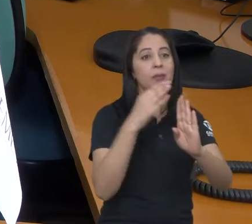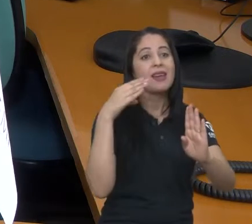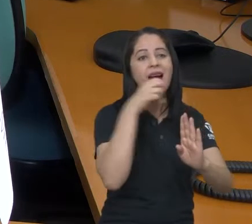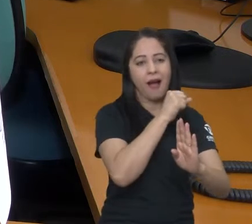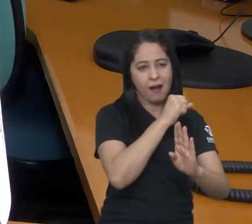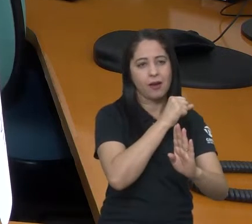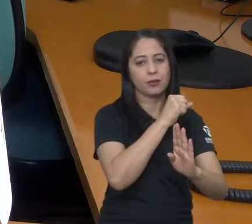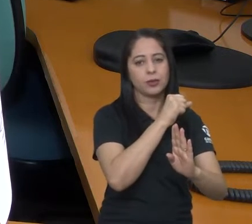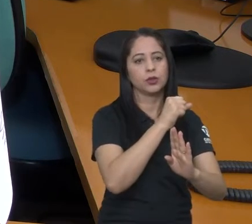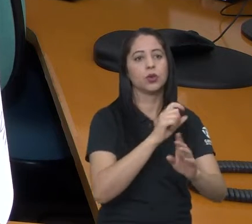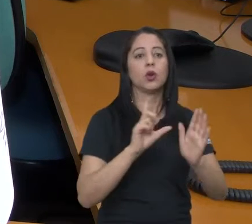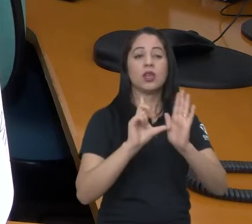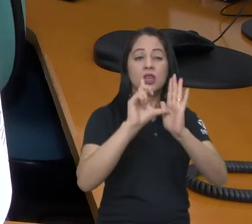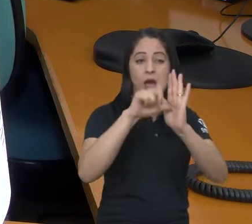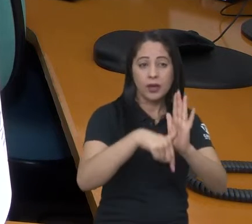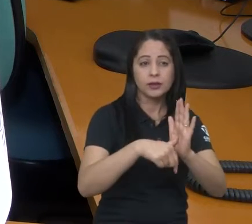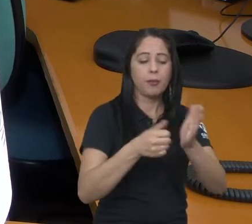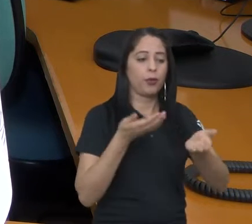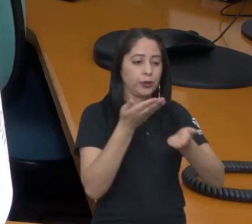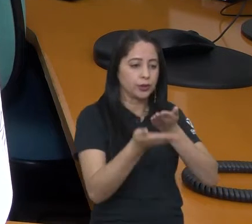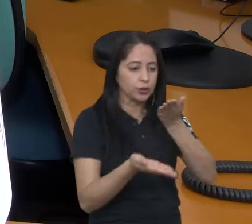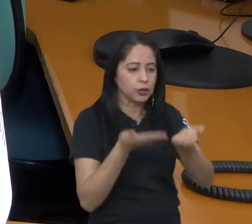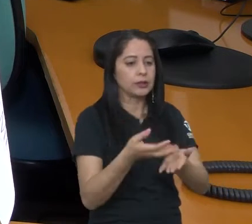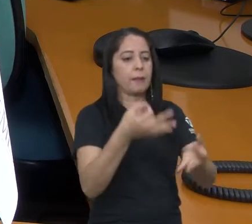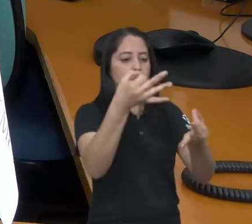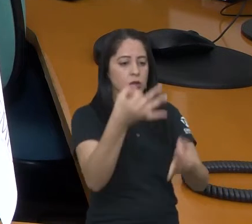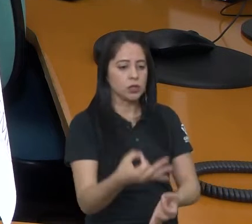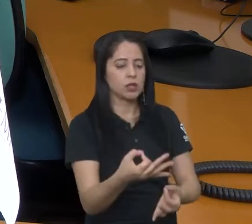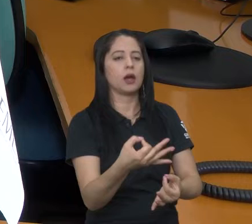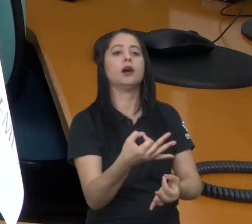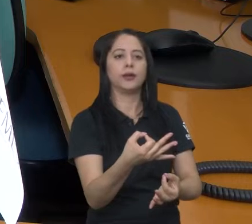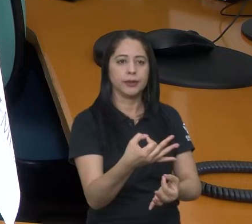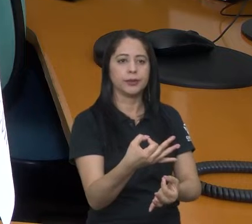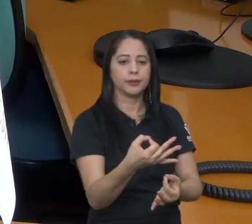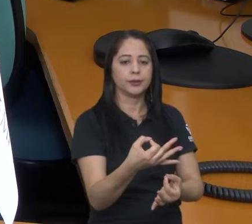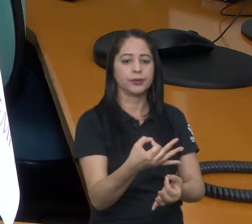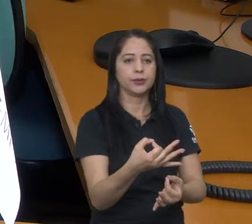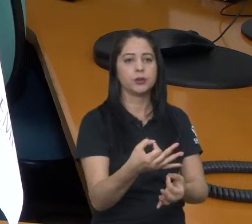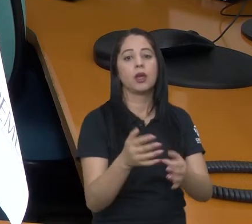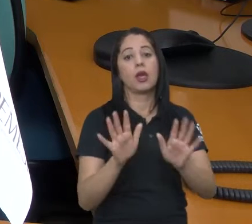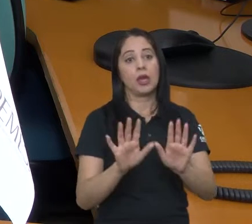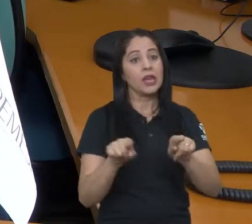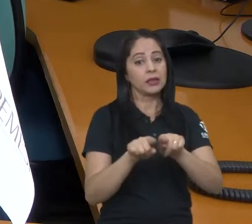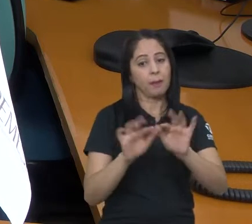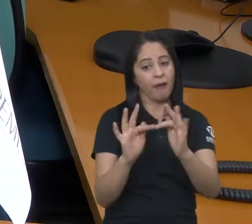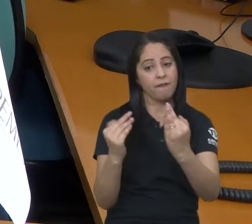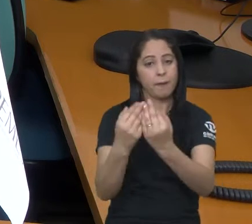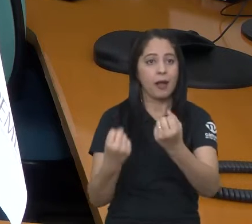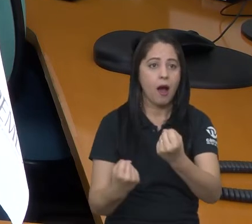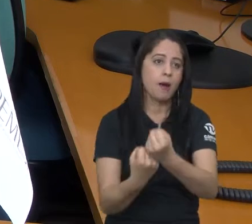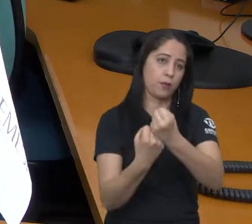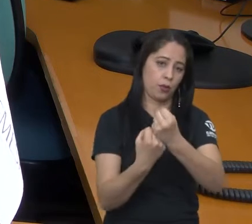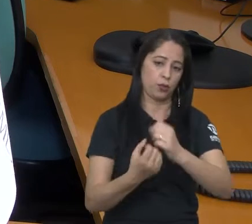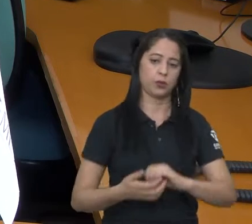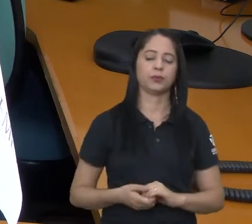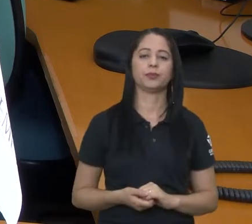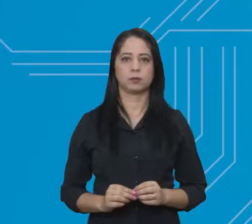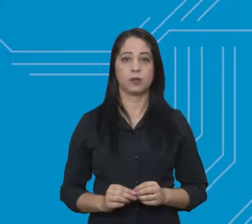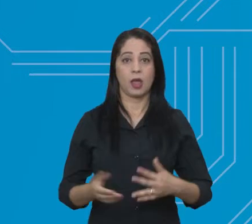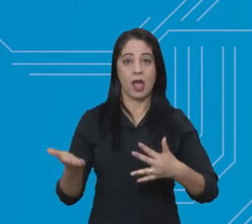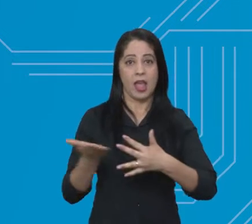diagnóstico precoce, para que a gente possa identificar e dar o suporte necessário, né? Para essas famílias, esses doentes,